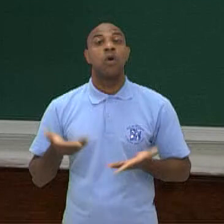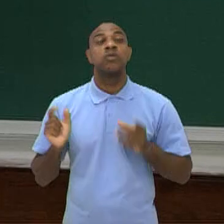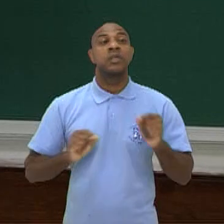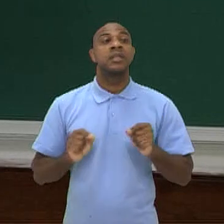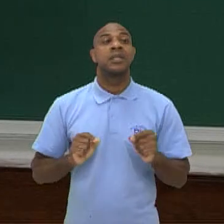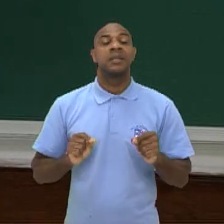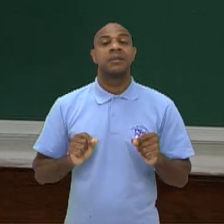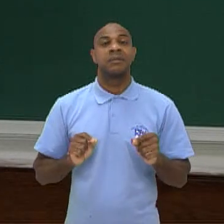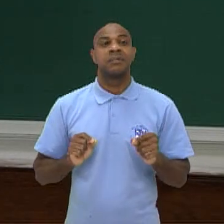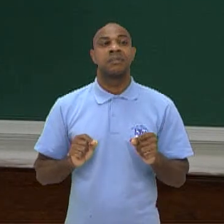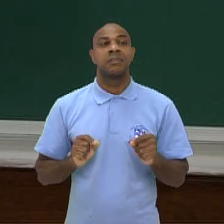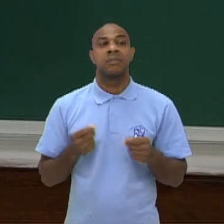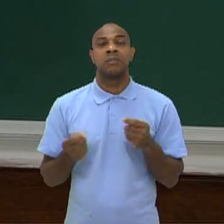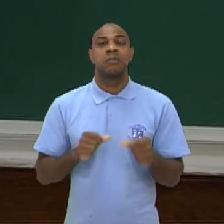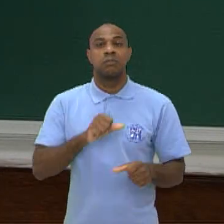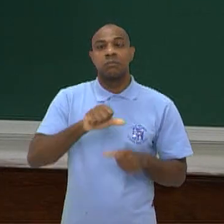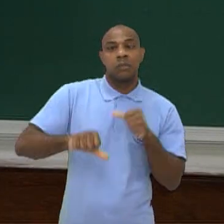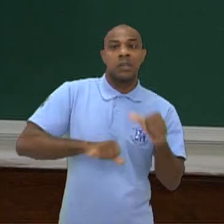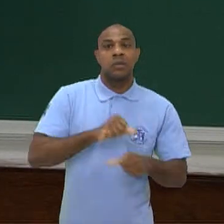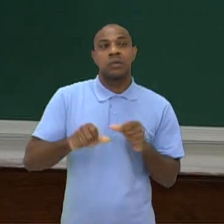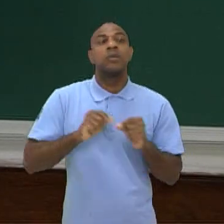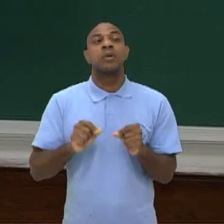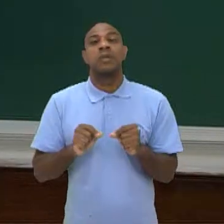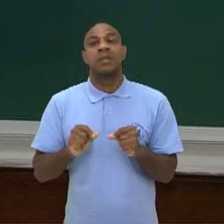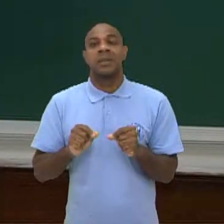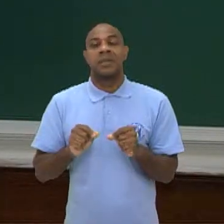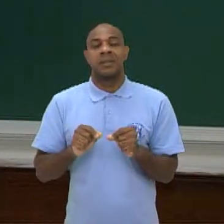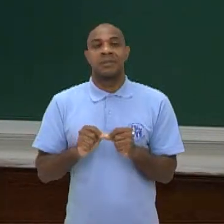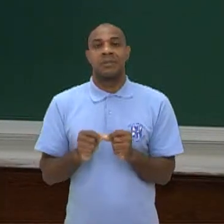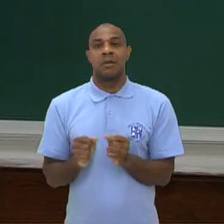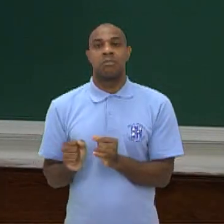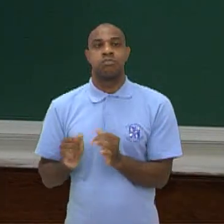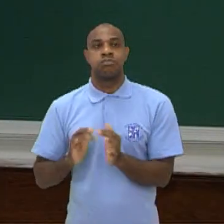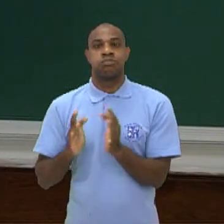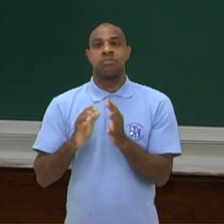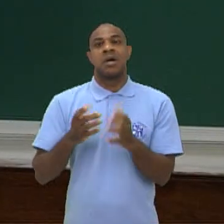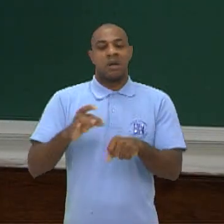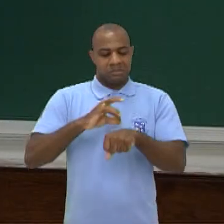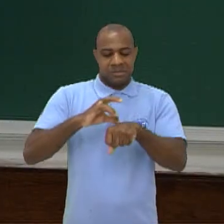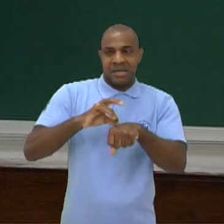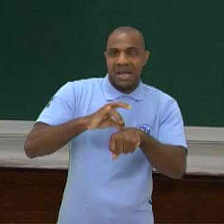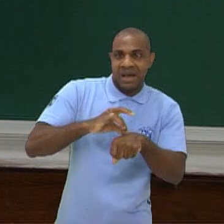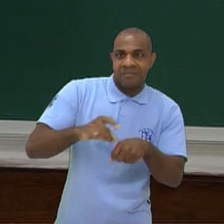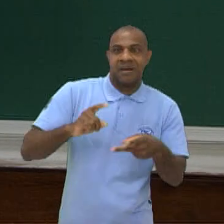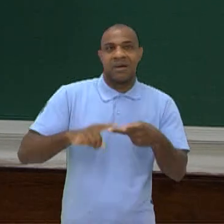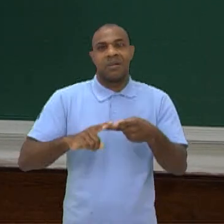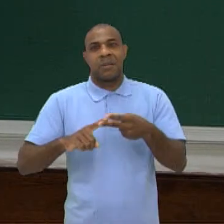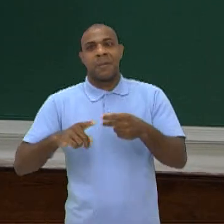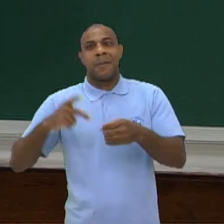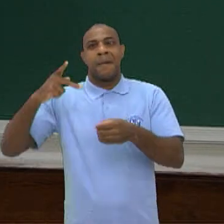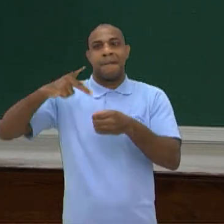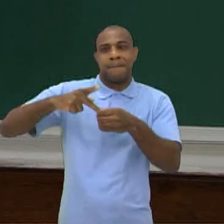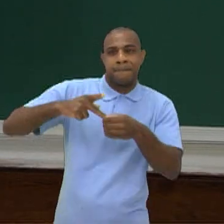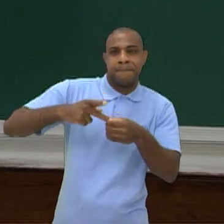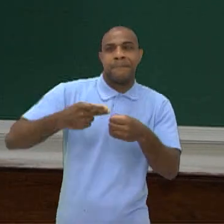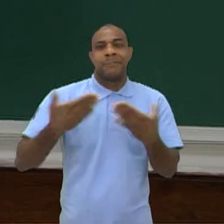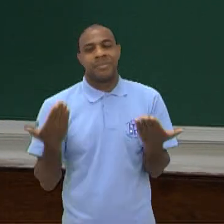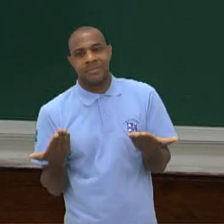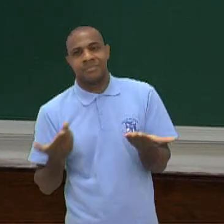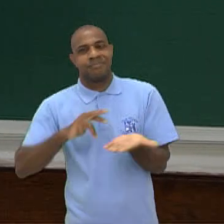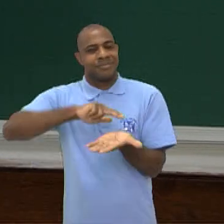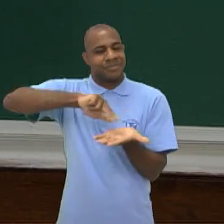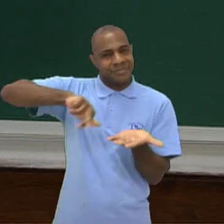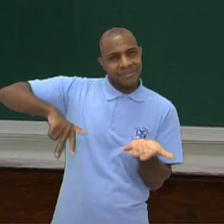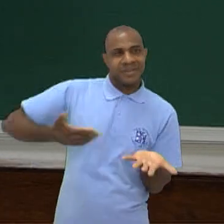estão em forma de quê? Elas viraram combustíveis fósseis, ou na forma de carvão, na forma de petróleo, enfim, né? E o que a gente está